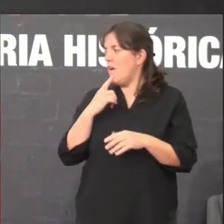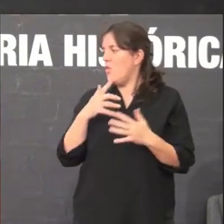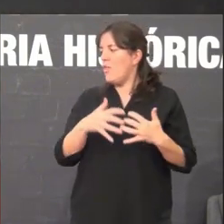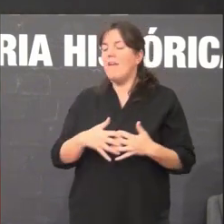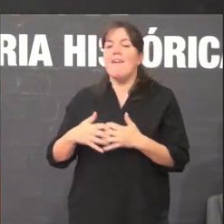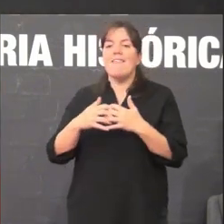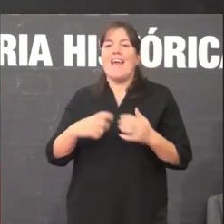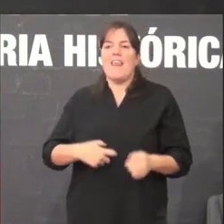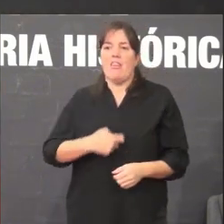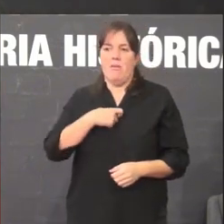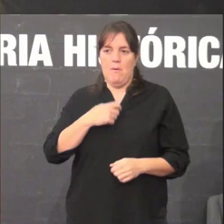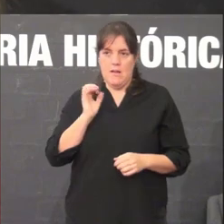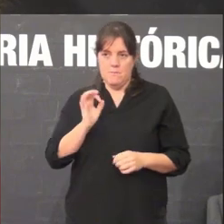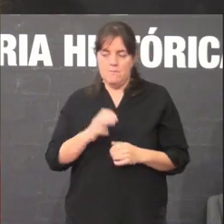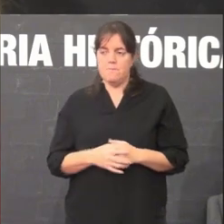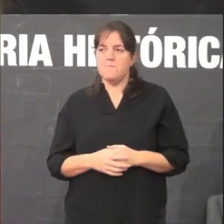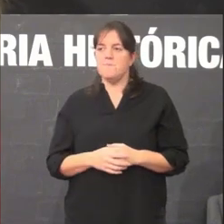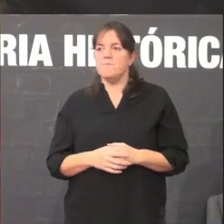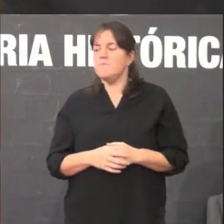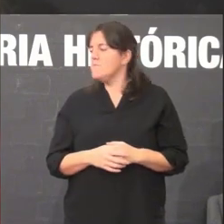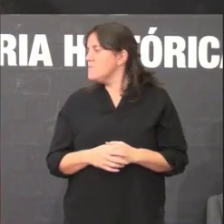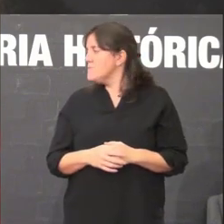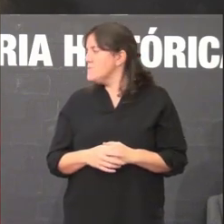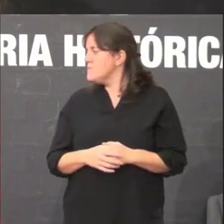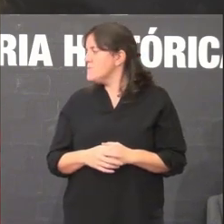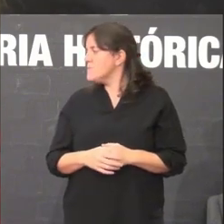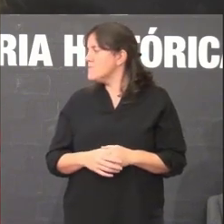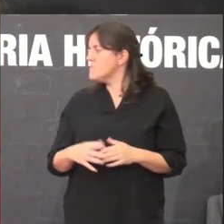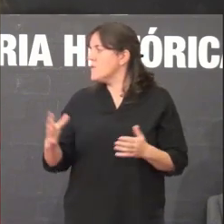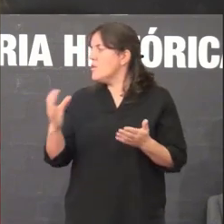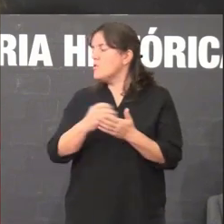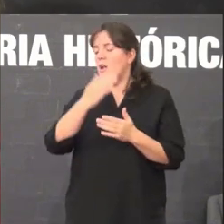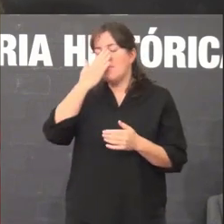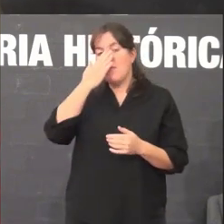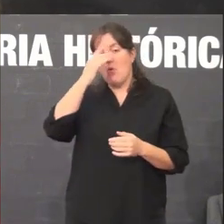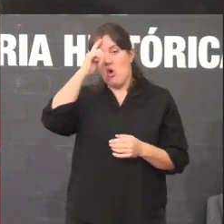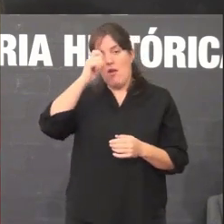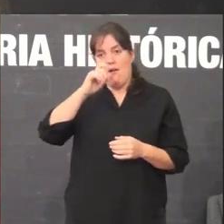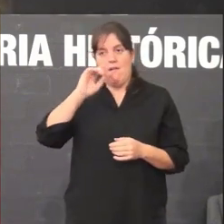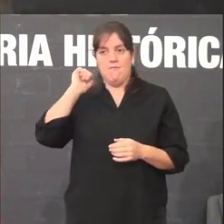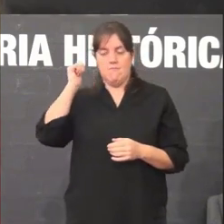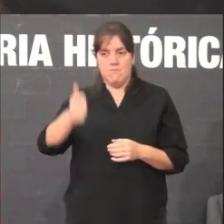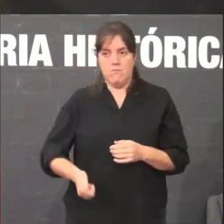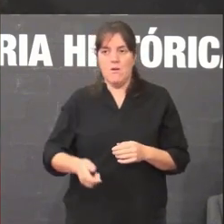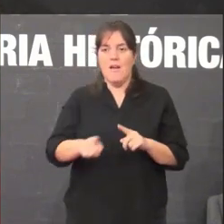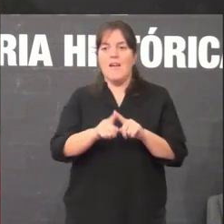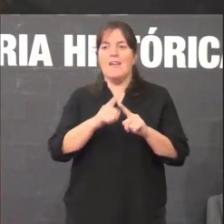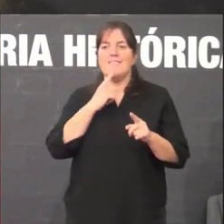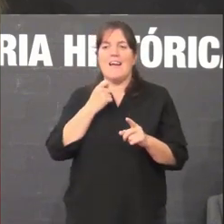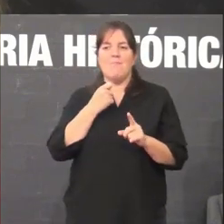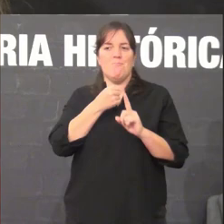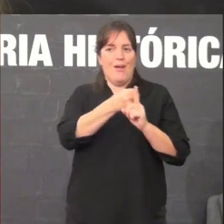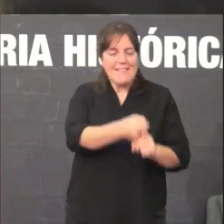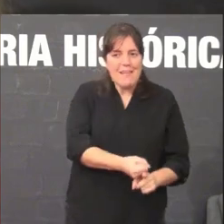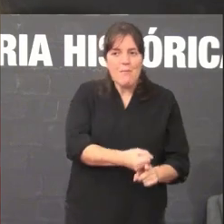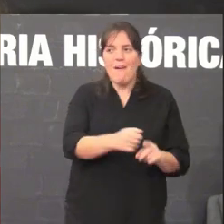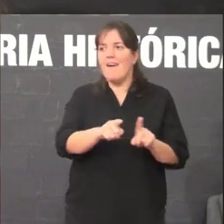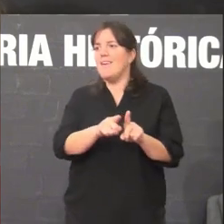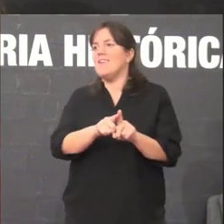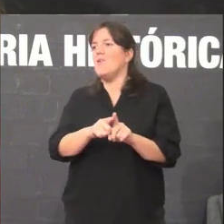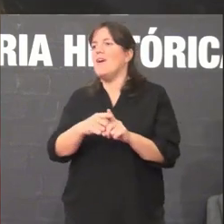Civil. Claro que toda a memória, quando falamos de memória, é coletiva, está preservada